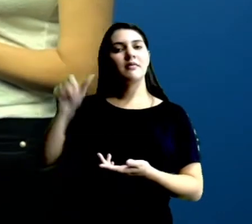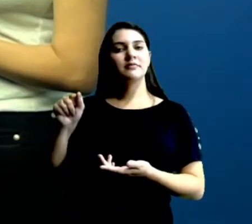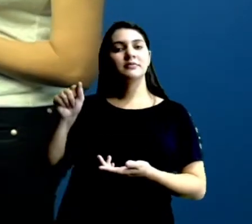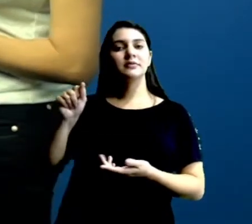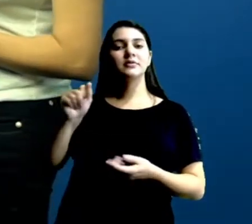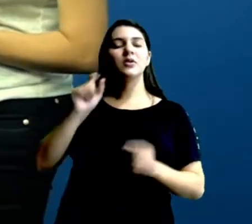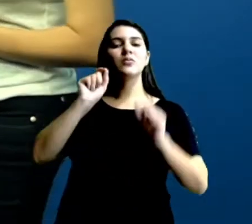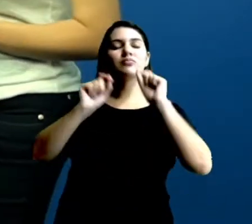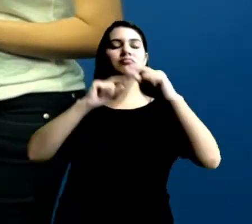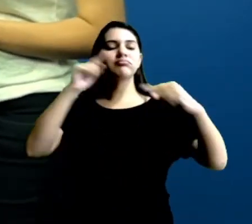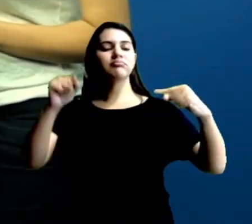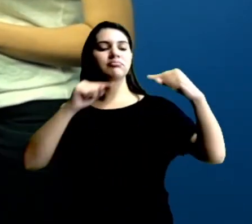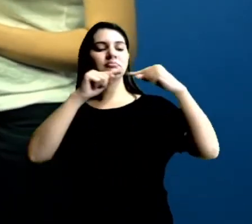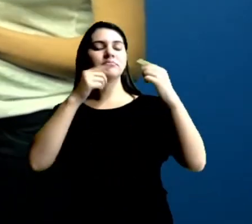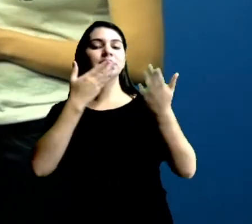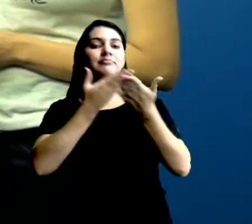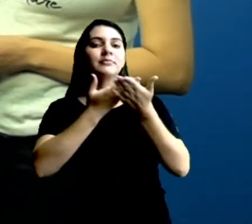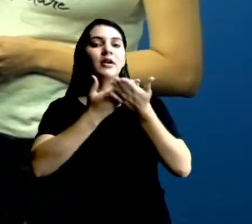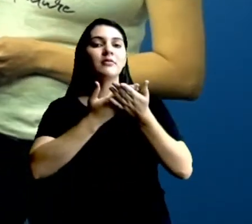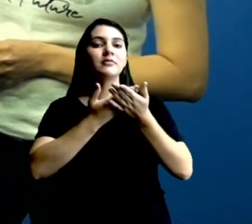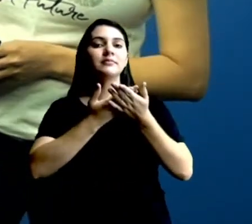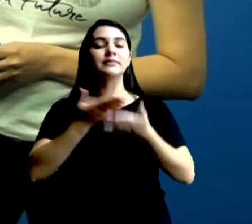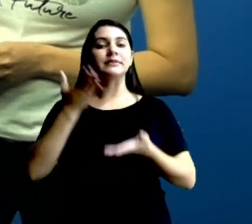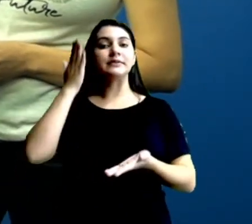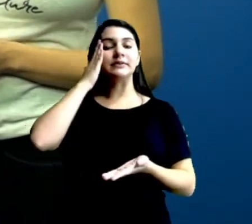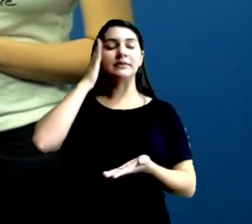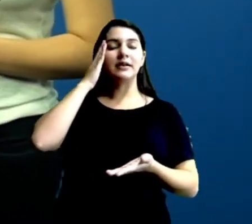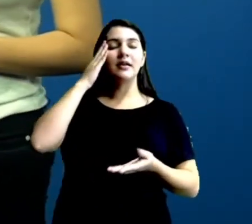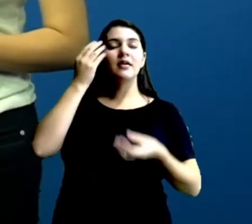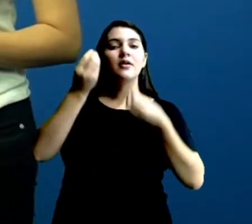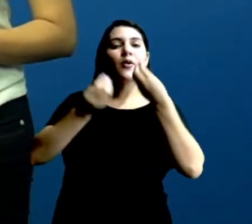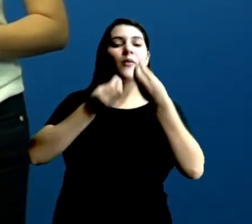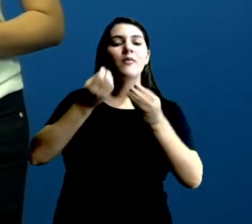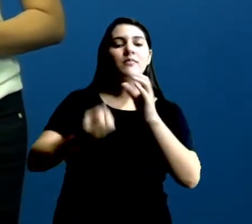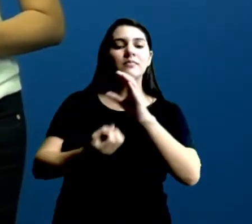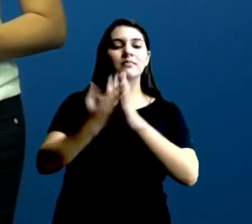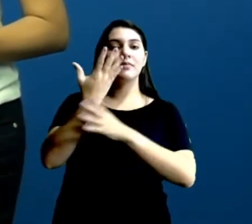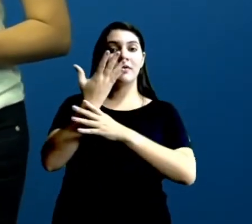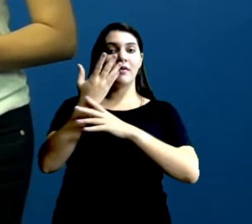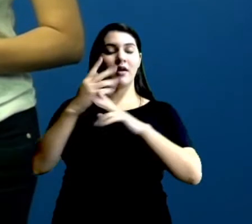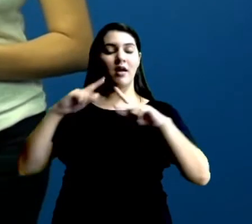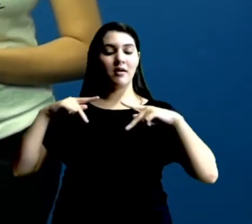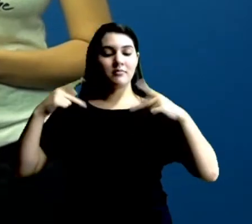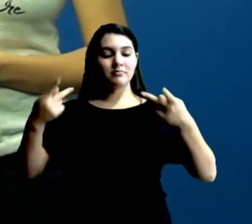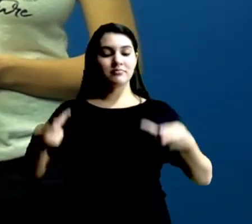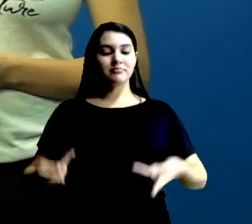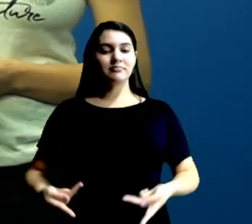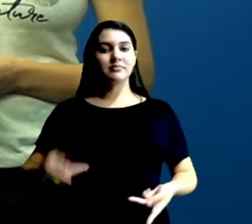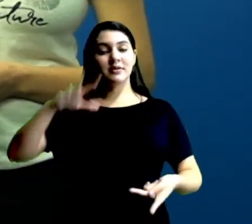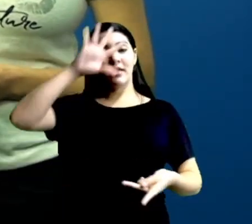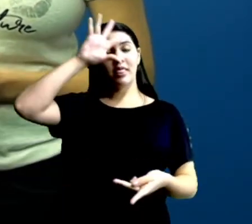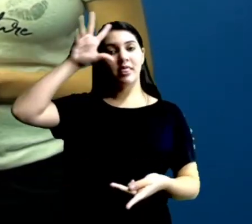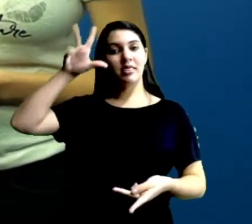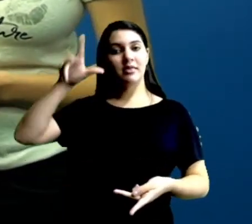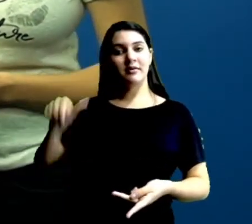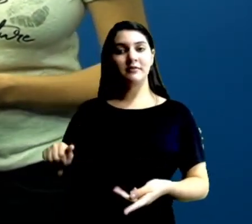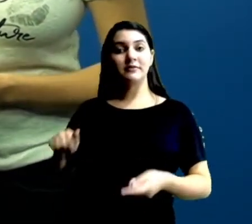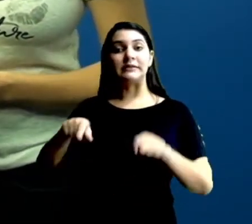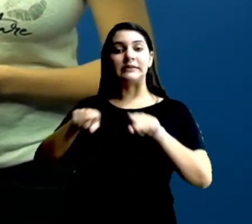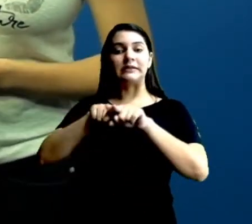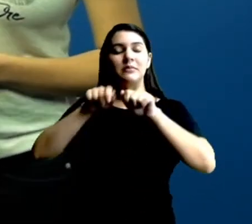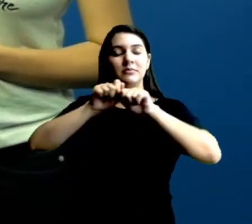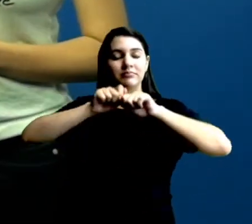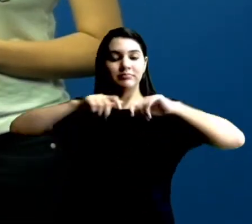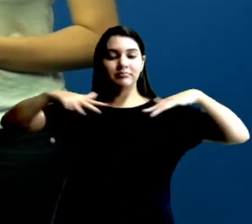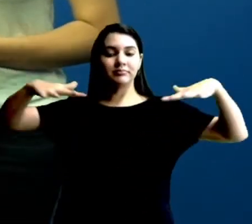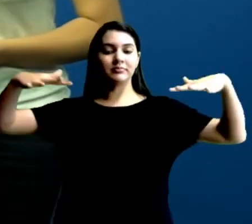nossa aula é compreender o surgimento, tá, da espécie humana na África e a sua expansão pelo mundo.